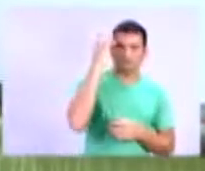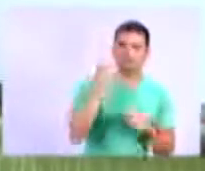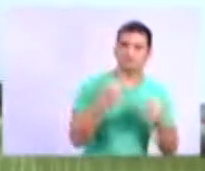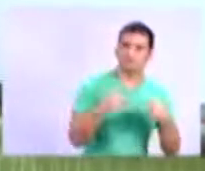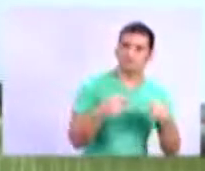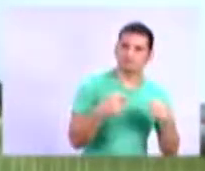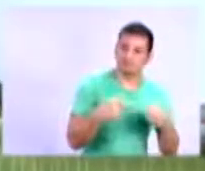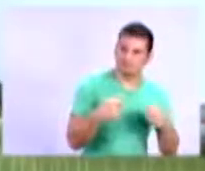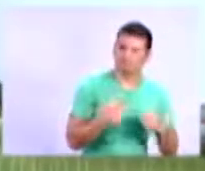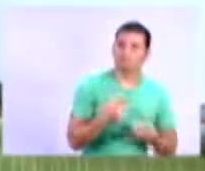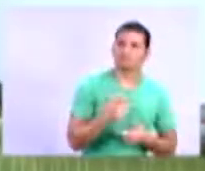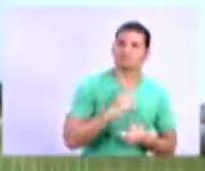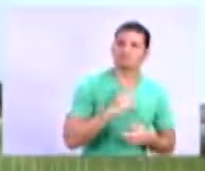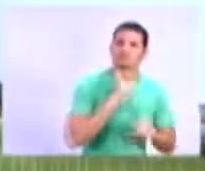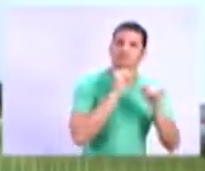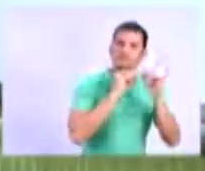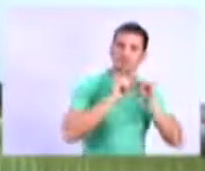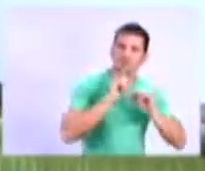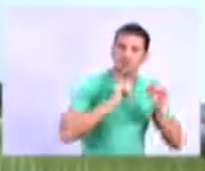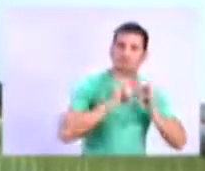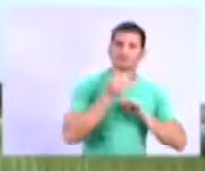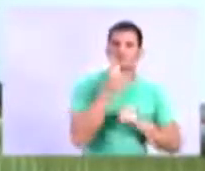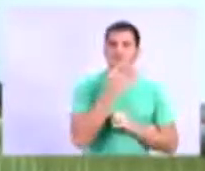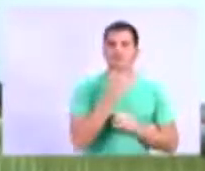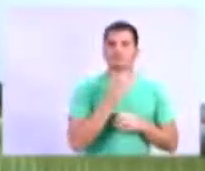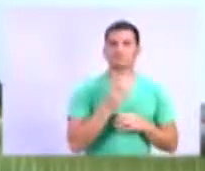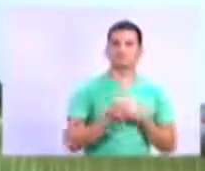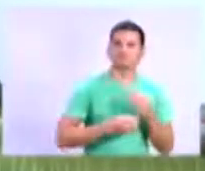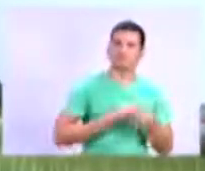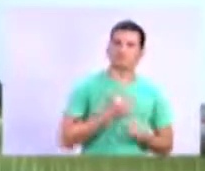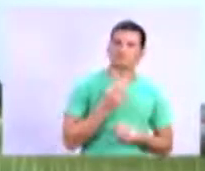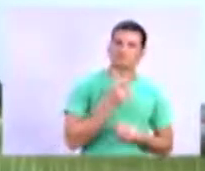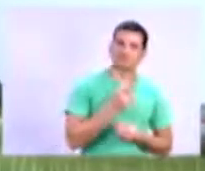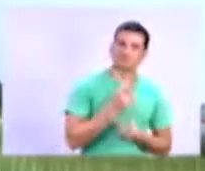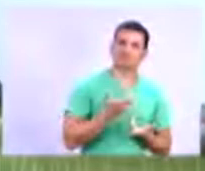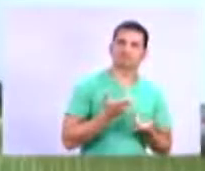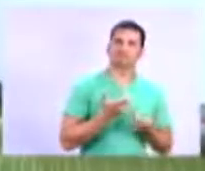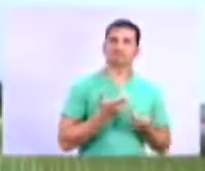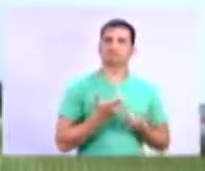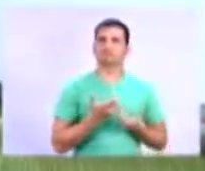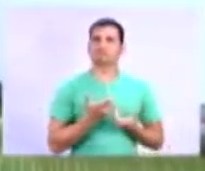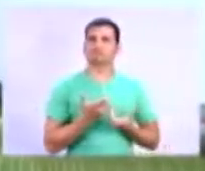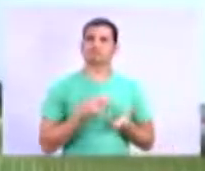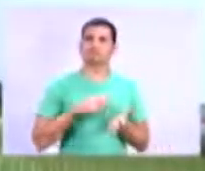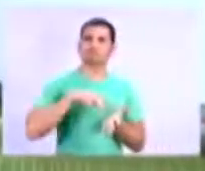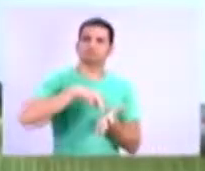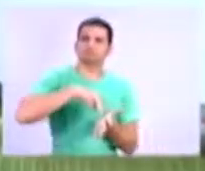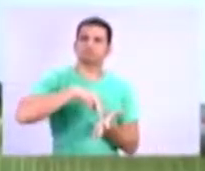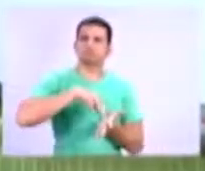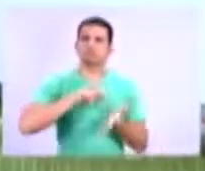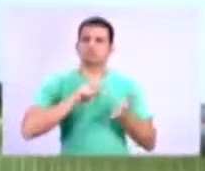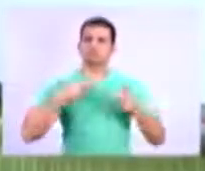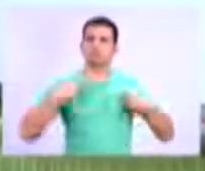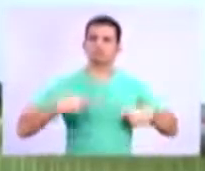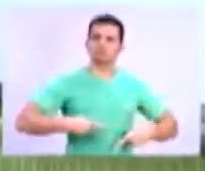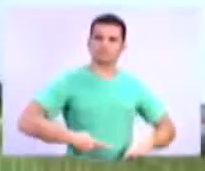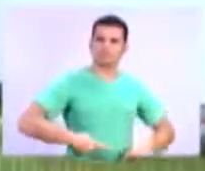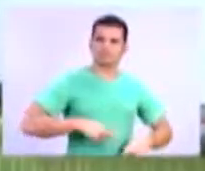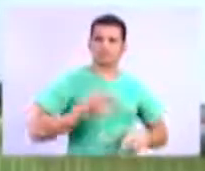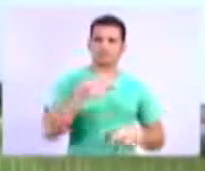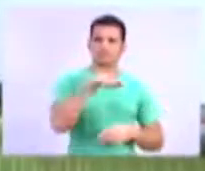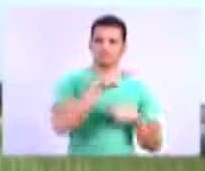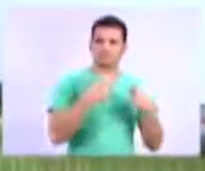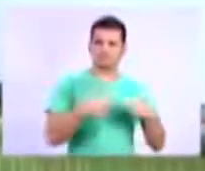estar bem informadas sobre qual é o posicionamento, qual é a conduta ética, qual é a postura ética que essas